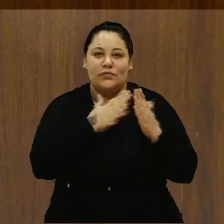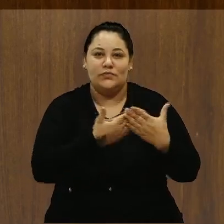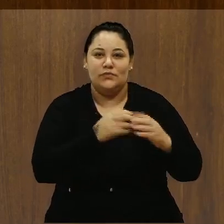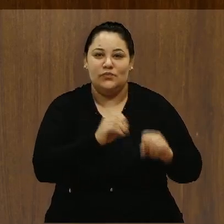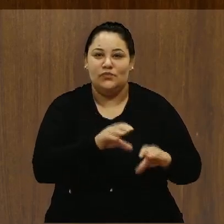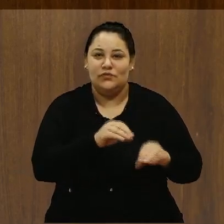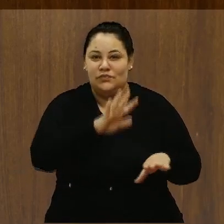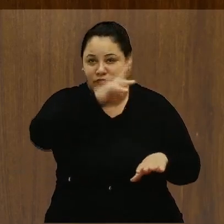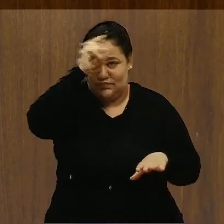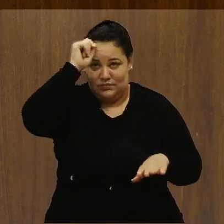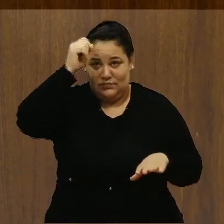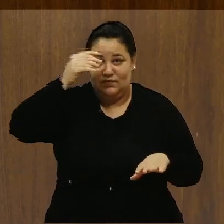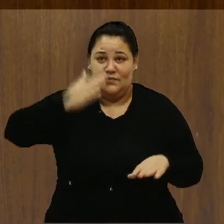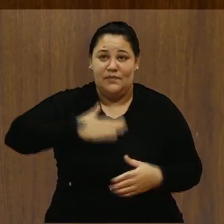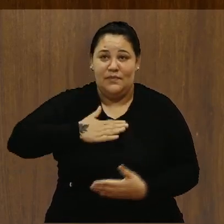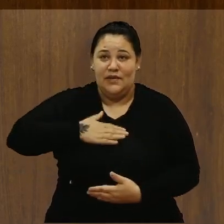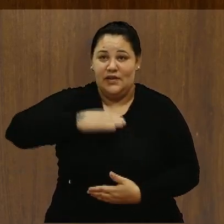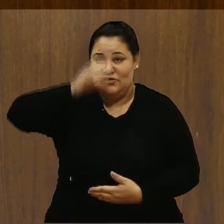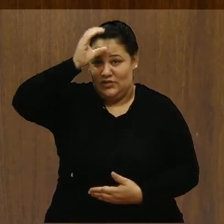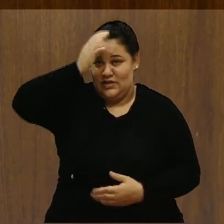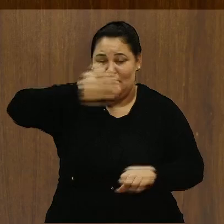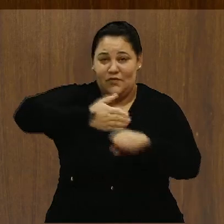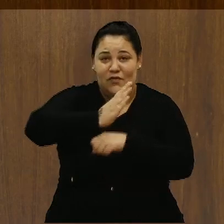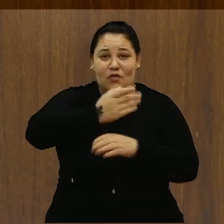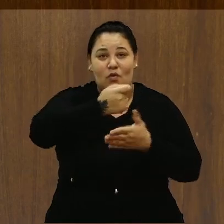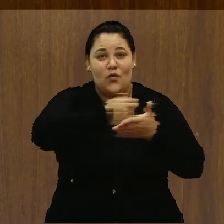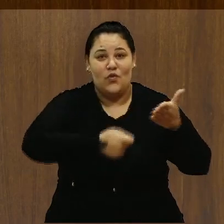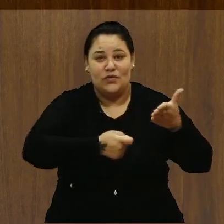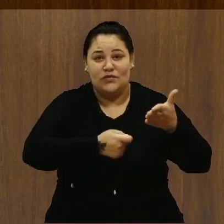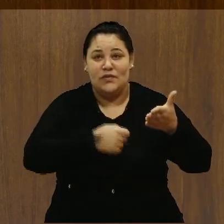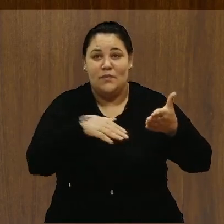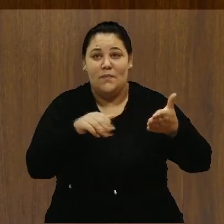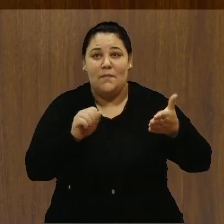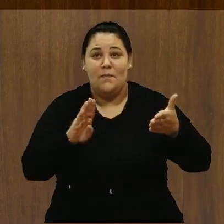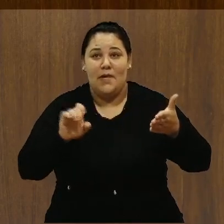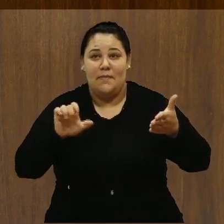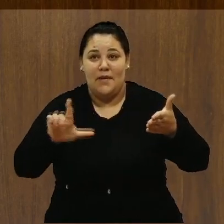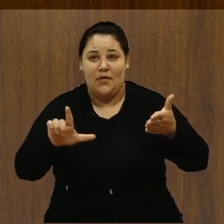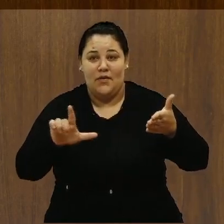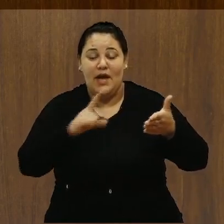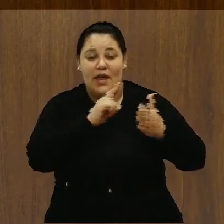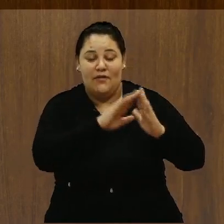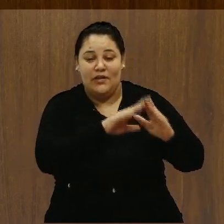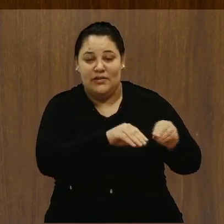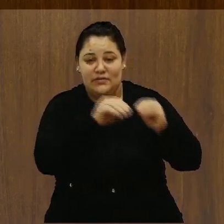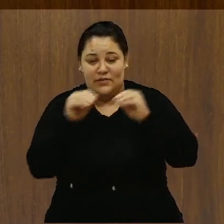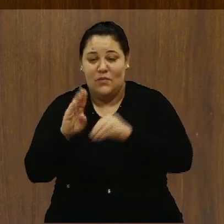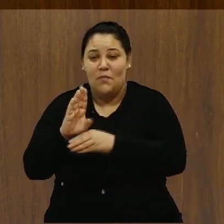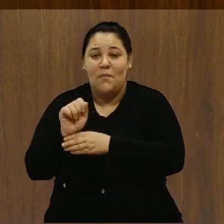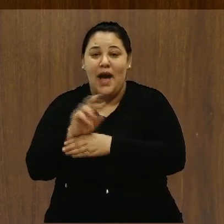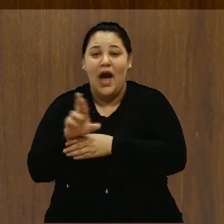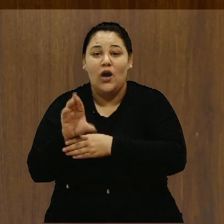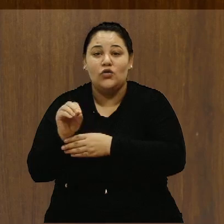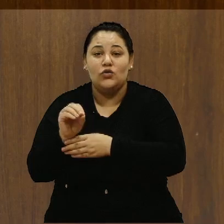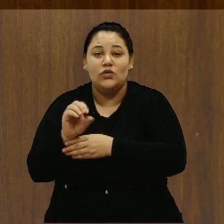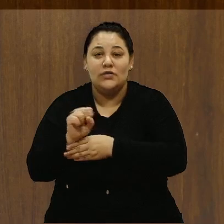minha tia Mabel Ecker passou no concurso, Lucas, ela foi transferida para o Barros Pimentel. Não